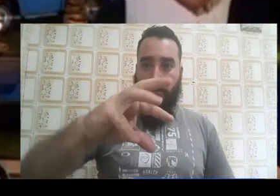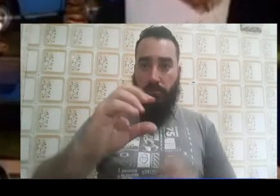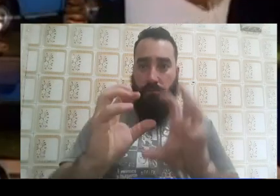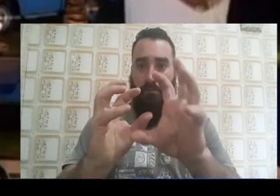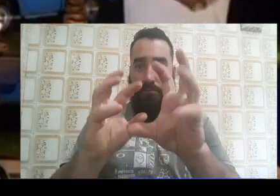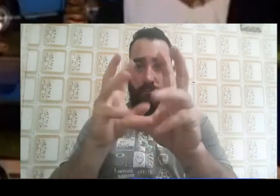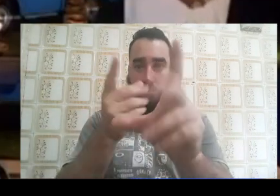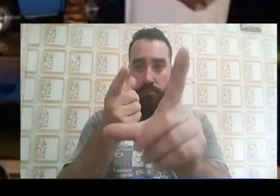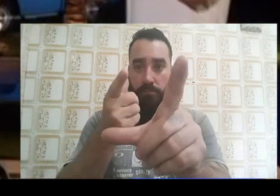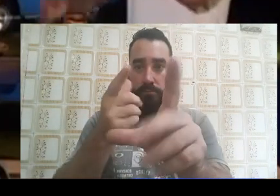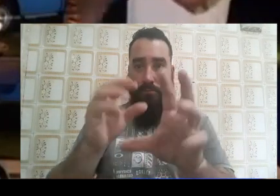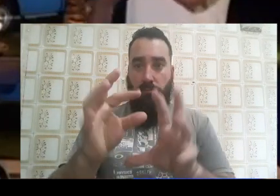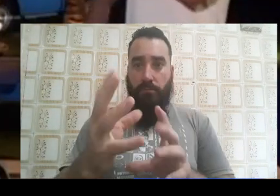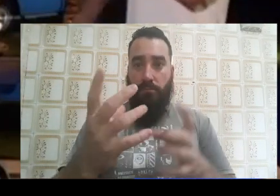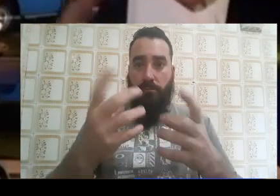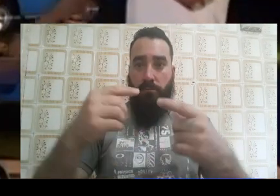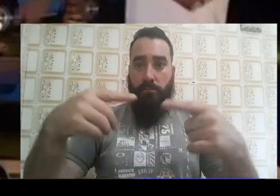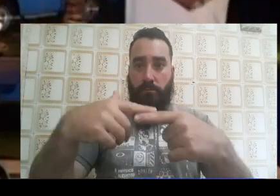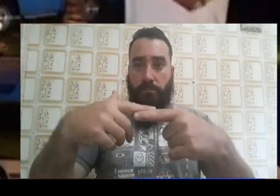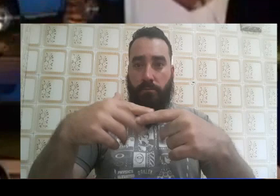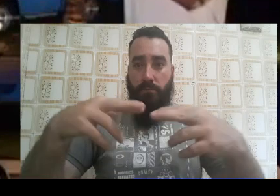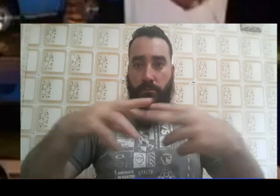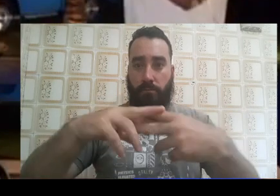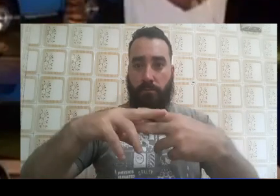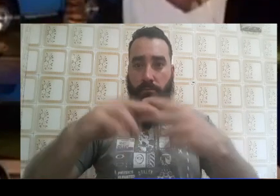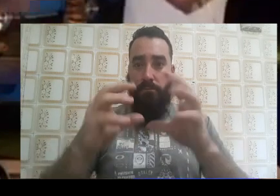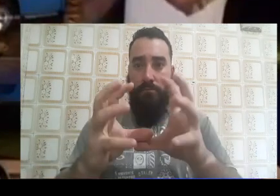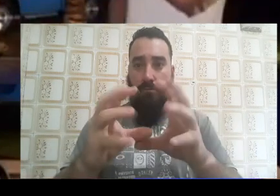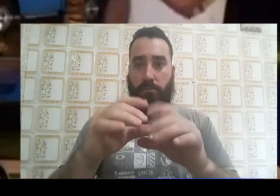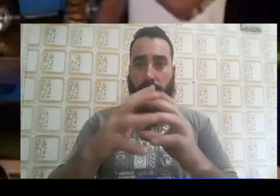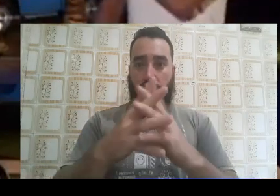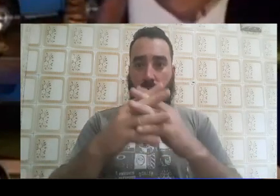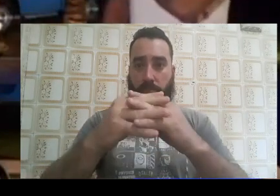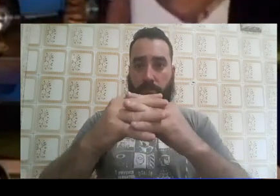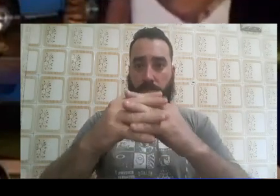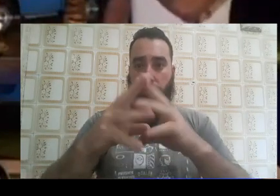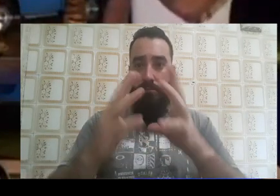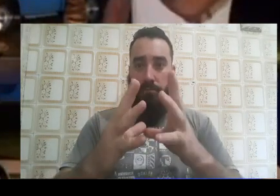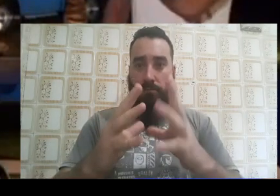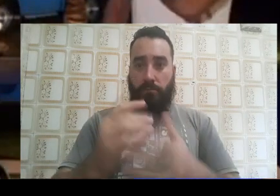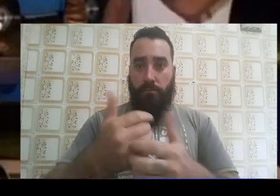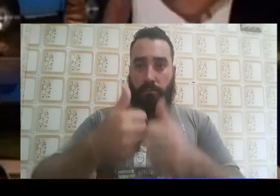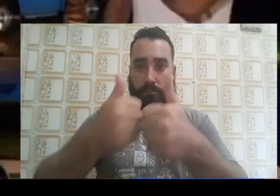caráter, não muda a pessoa, não muda os seus conceitos.